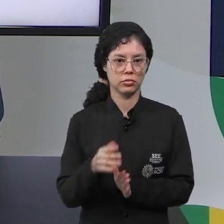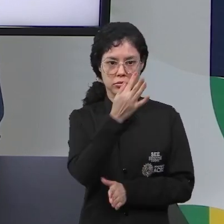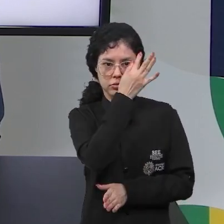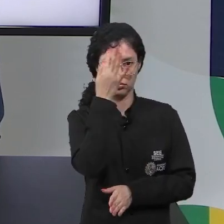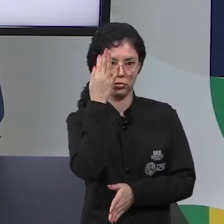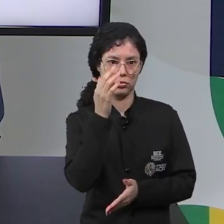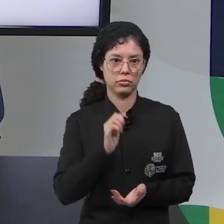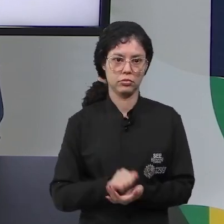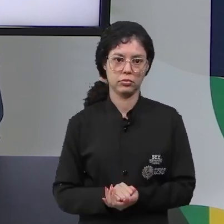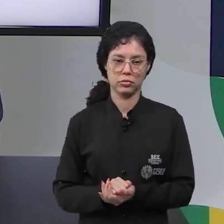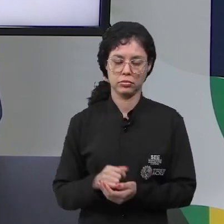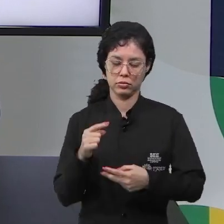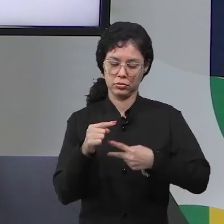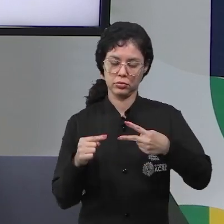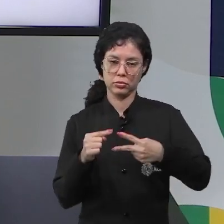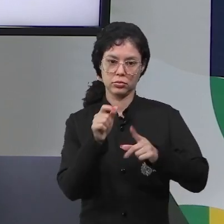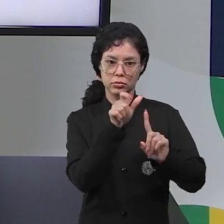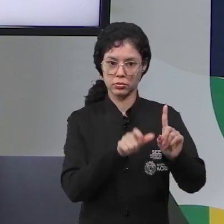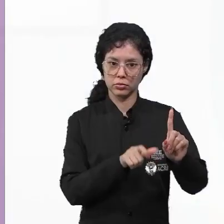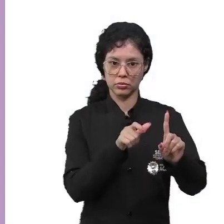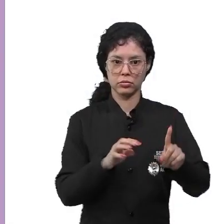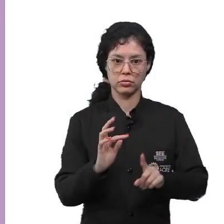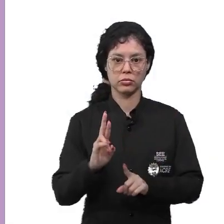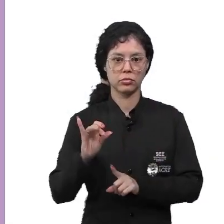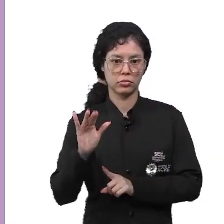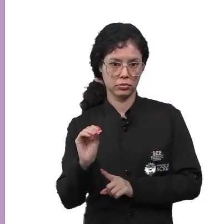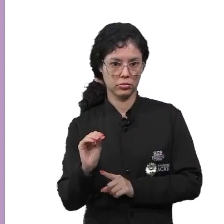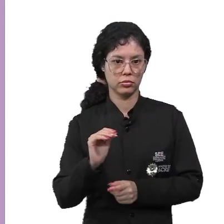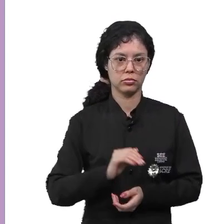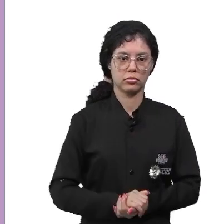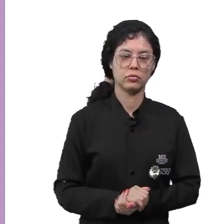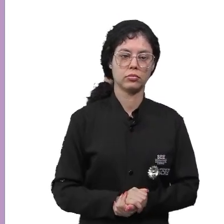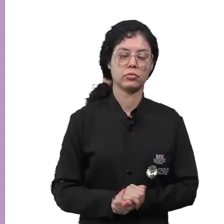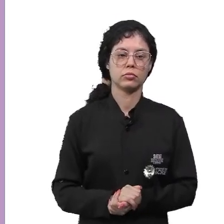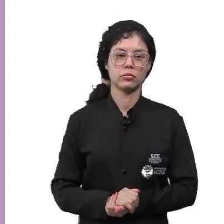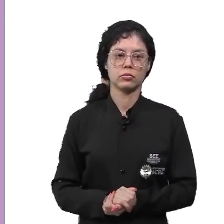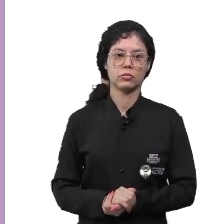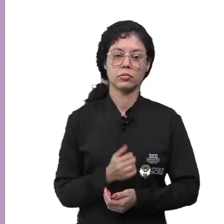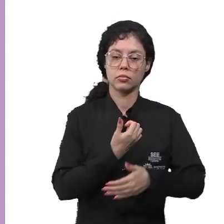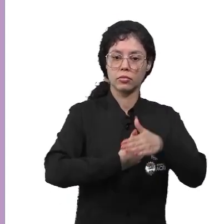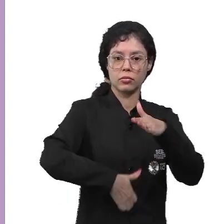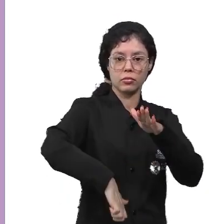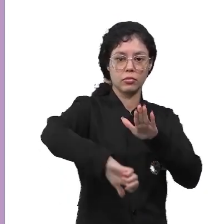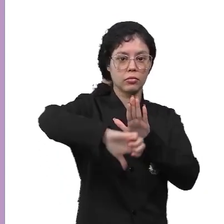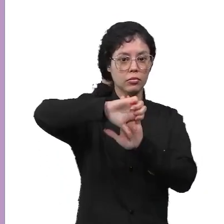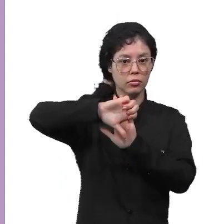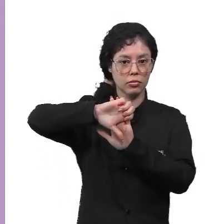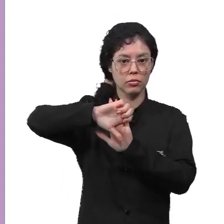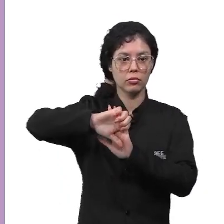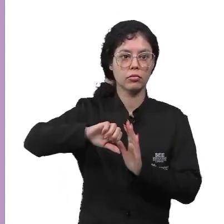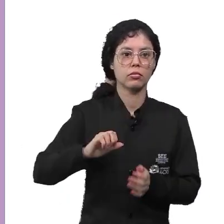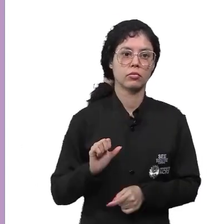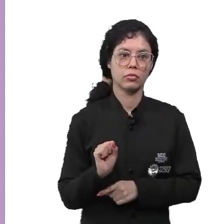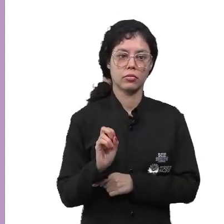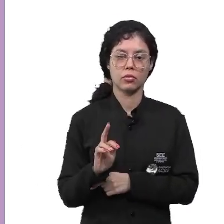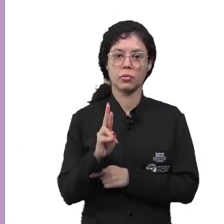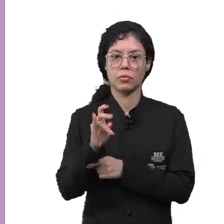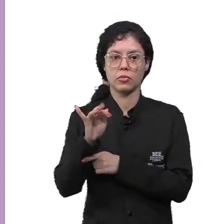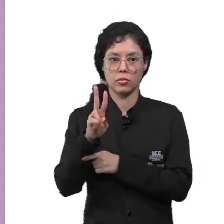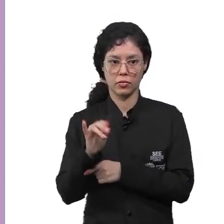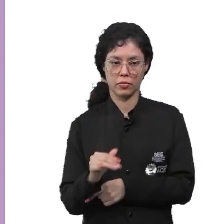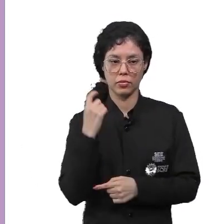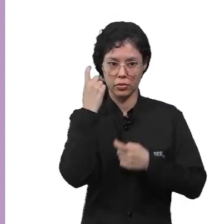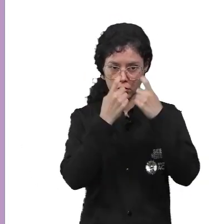Max Horkheim e Theodor Adorno. E a crise da subjetividade. Então, nós temos